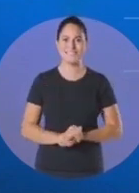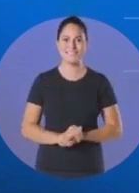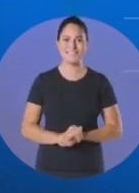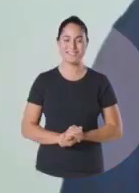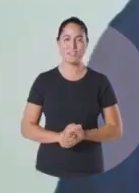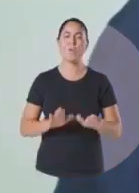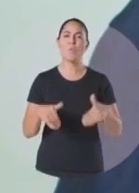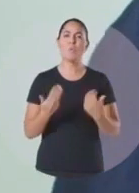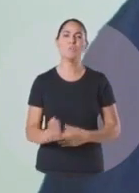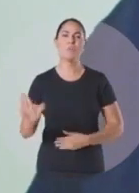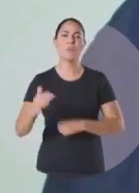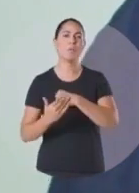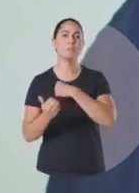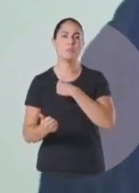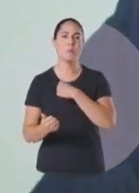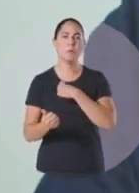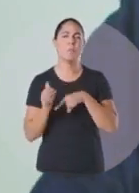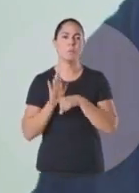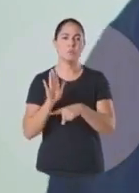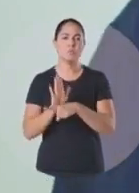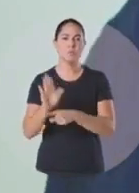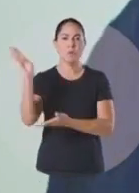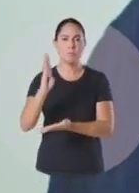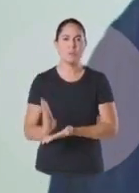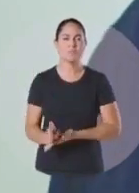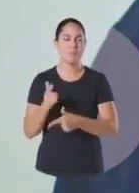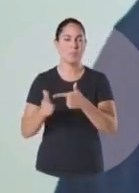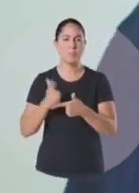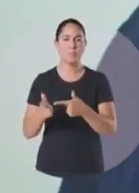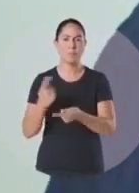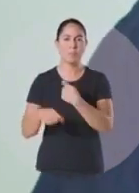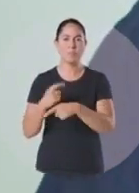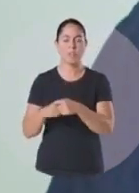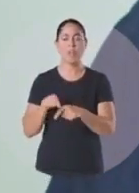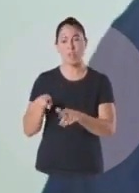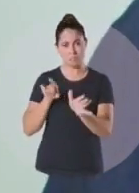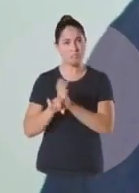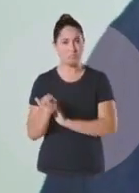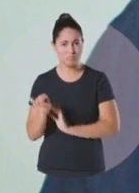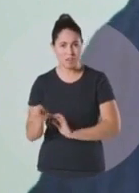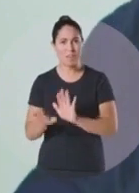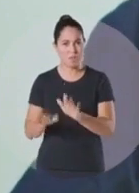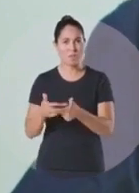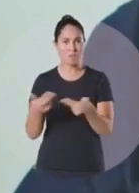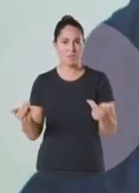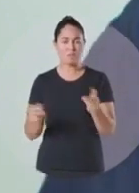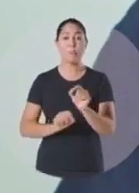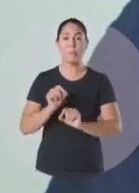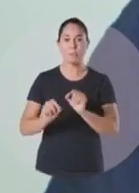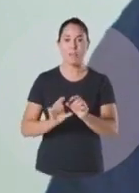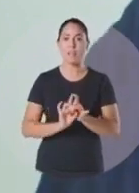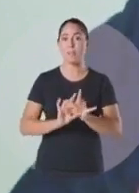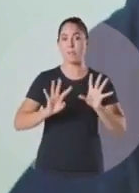mil. Quando o Lula me chamou para tirar o país da crise, eu coloquei algumas condições.